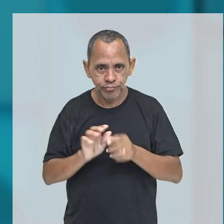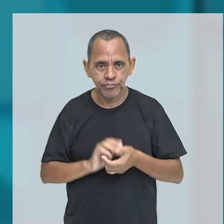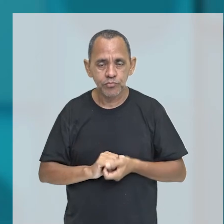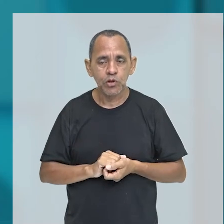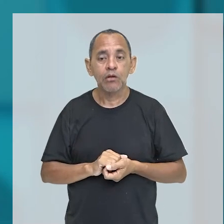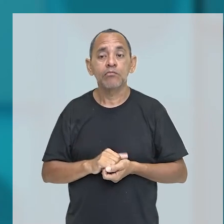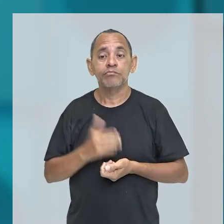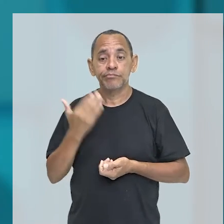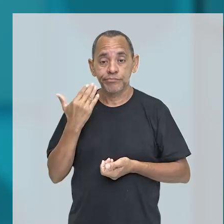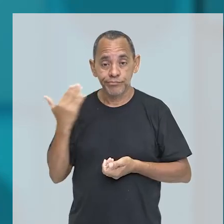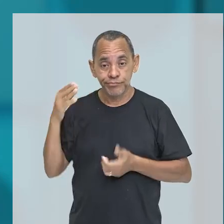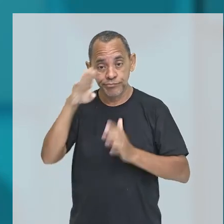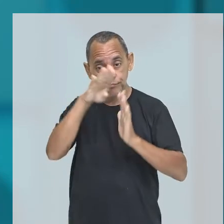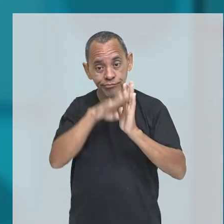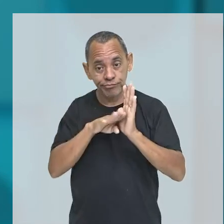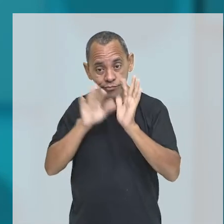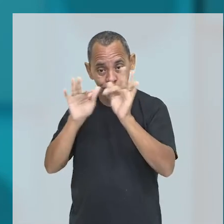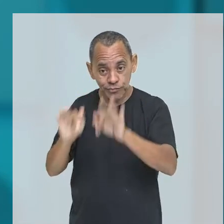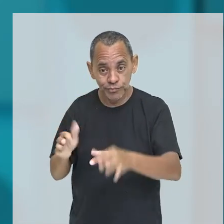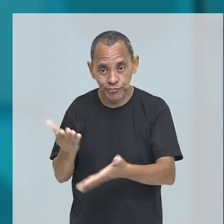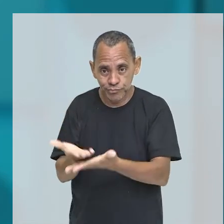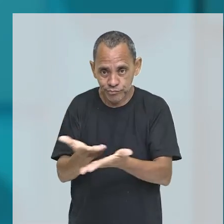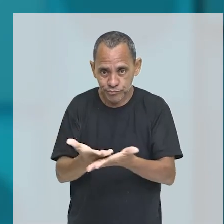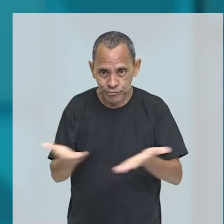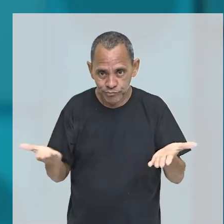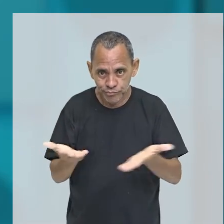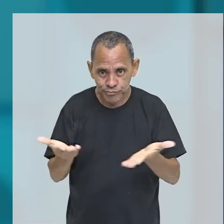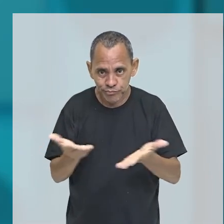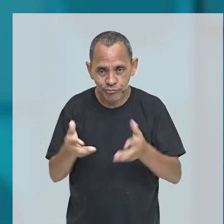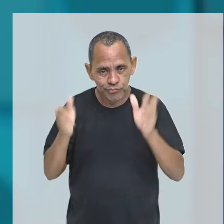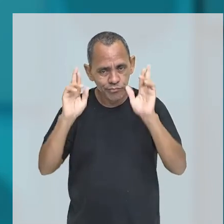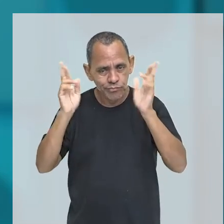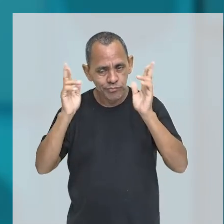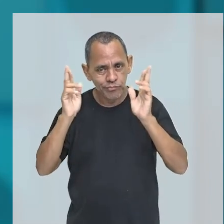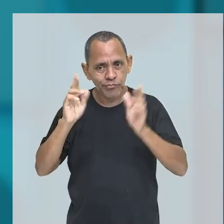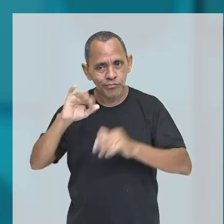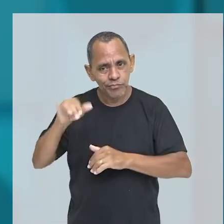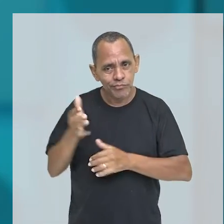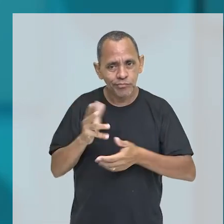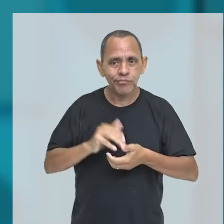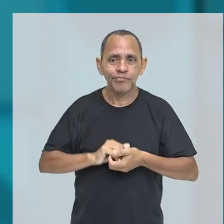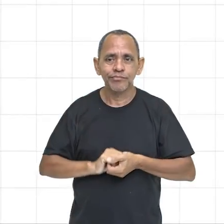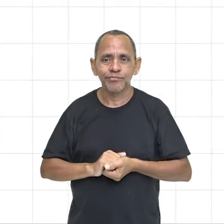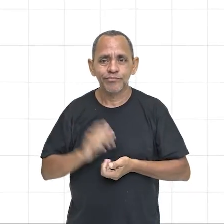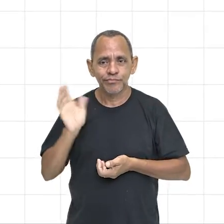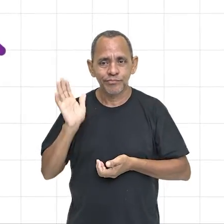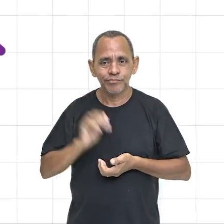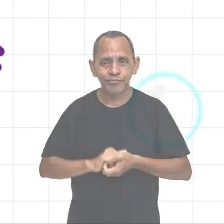lista de verbos, nós finalizamos a nossa aula de hoje. Espero que vocês tenham aproveitado bastante.